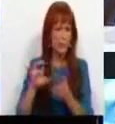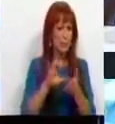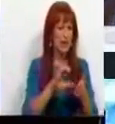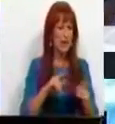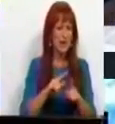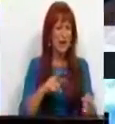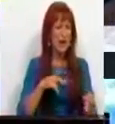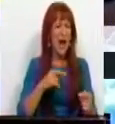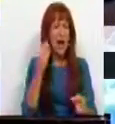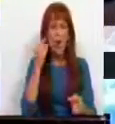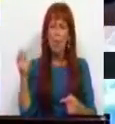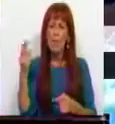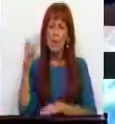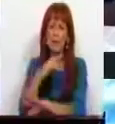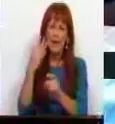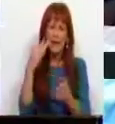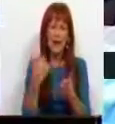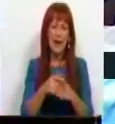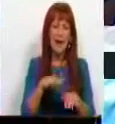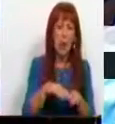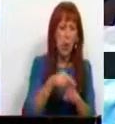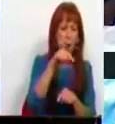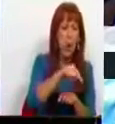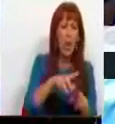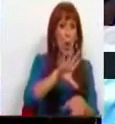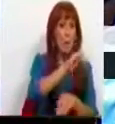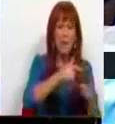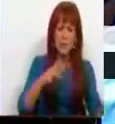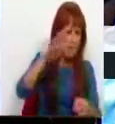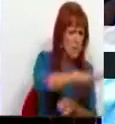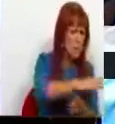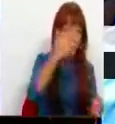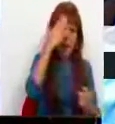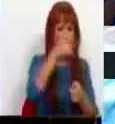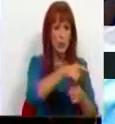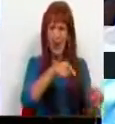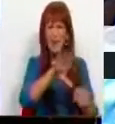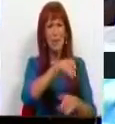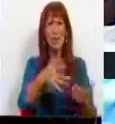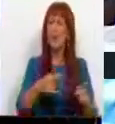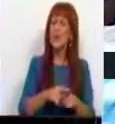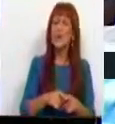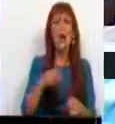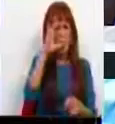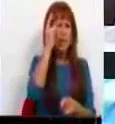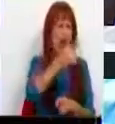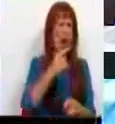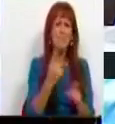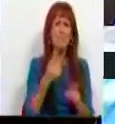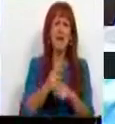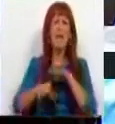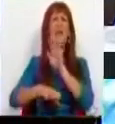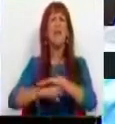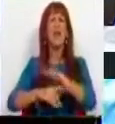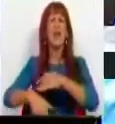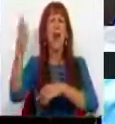forma como a União Europeia tenta colocar o pé em cima de um país, achando que este país ainda é governado pela mesma